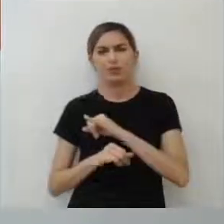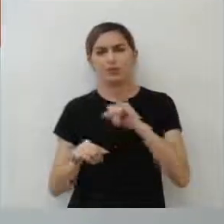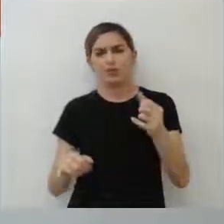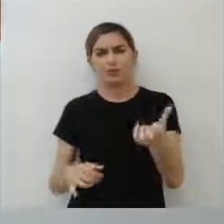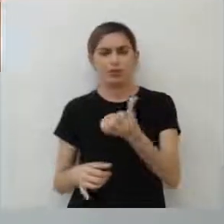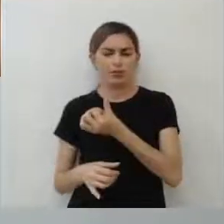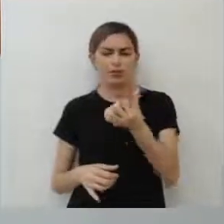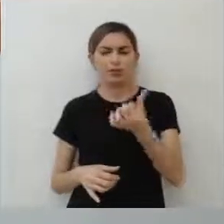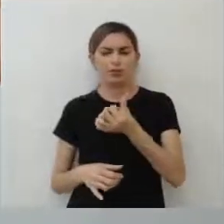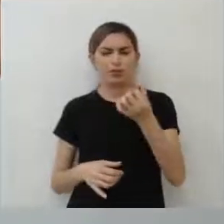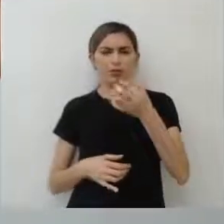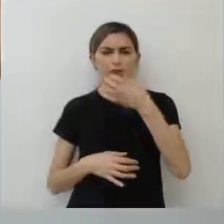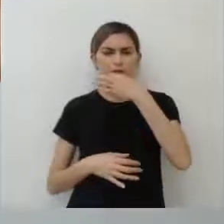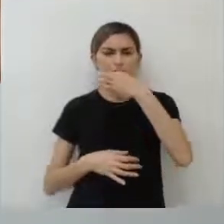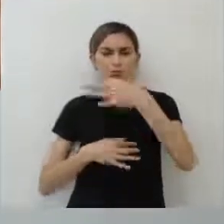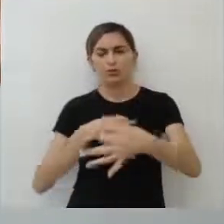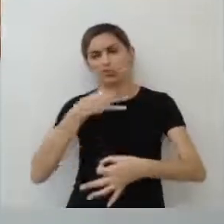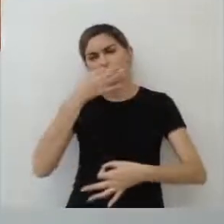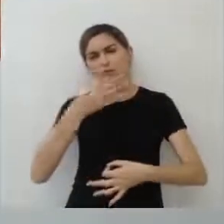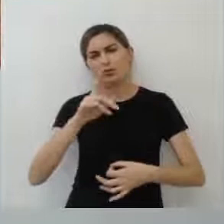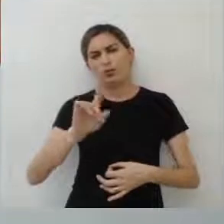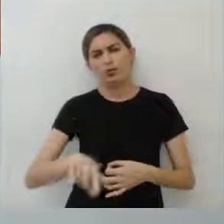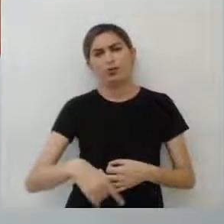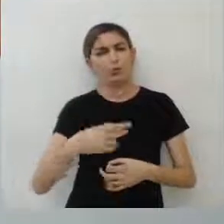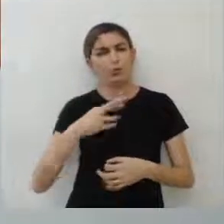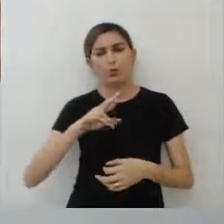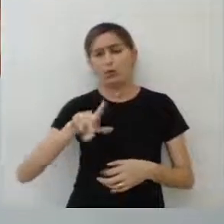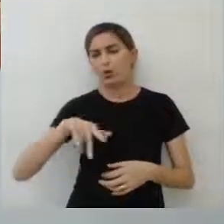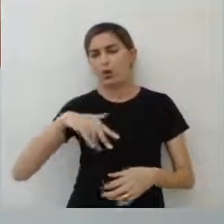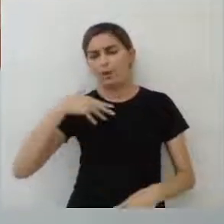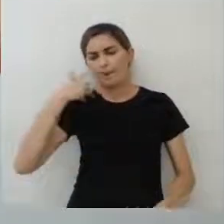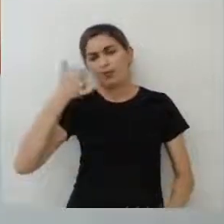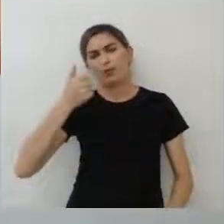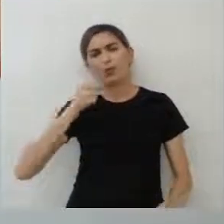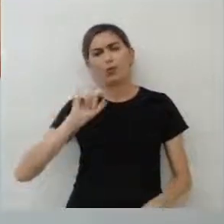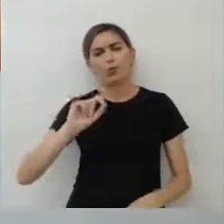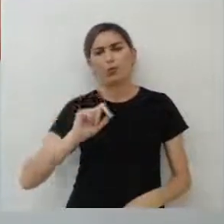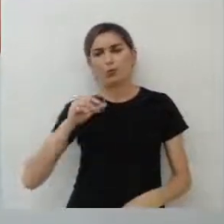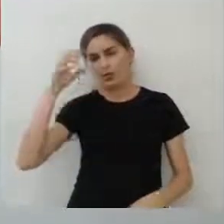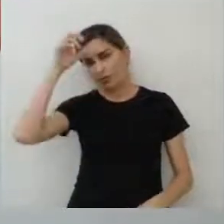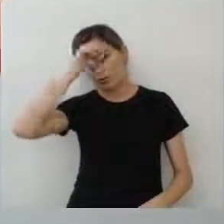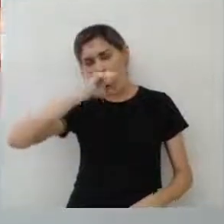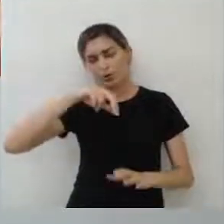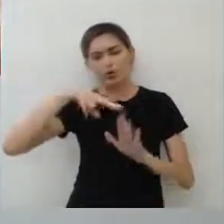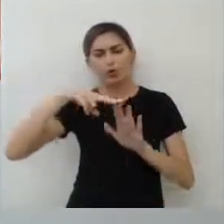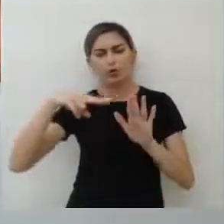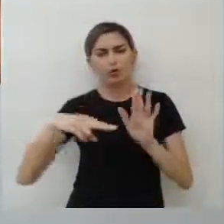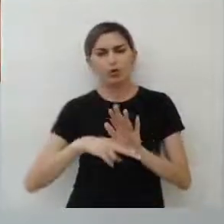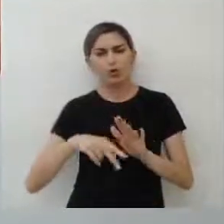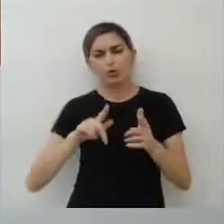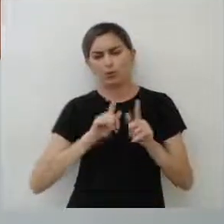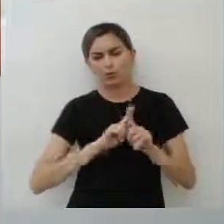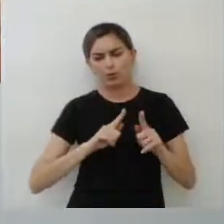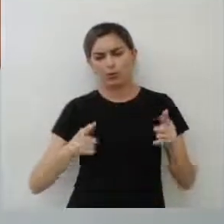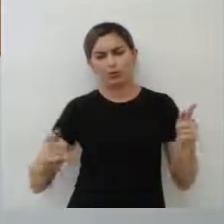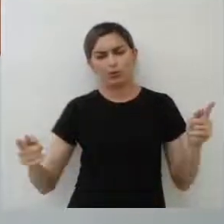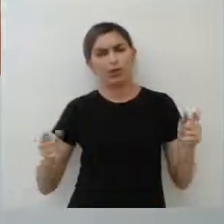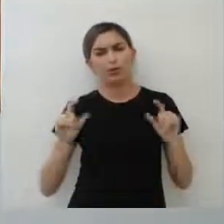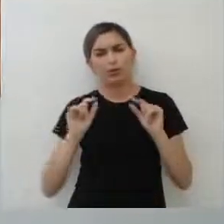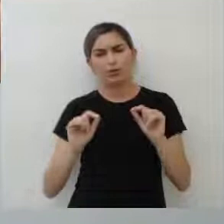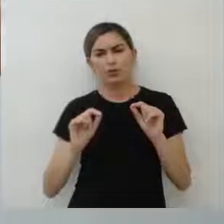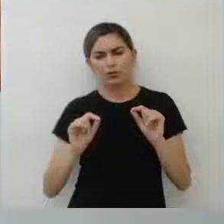6ª dica, é a seguinte: não há dica melhor para aprender as normas ortográficas